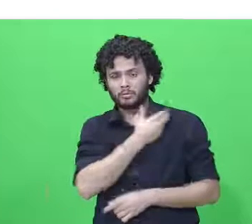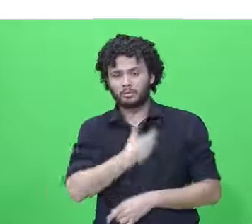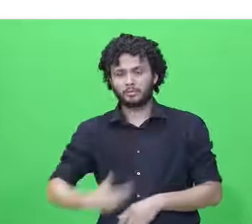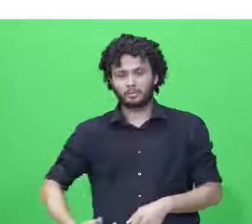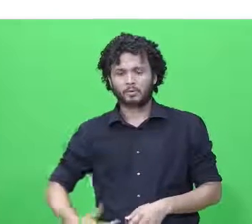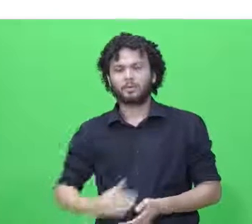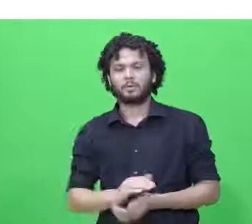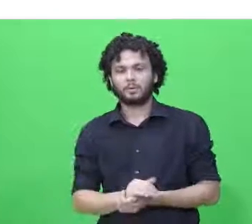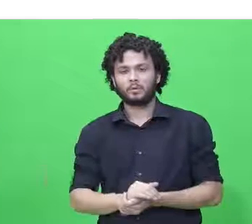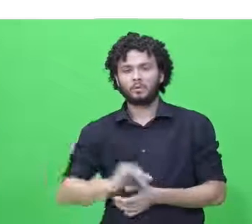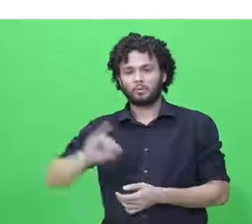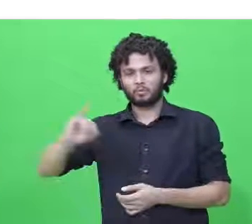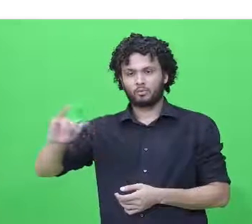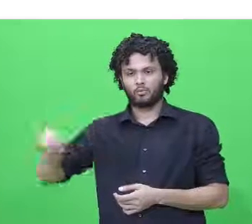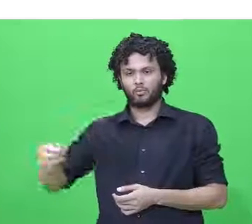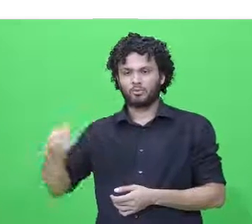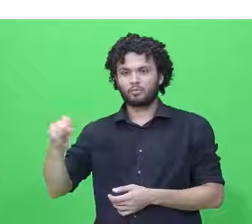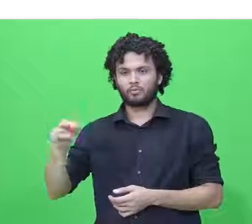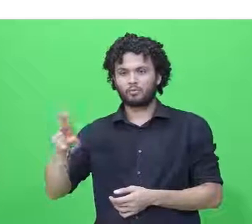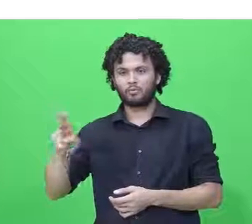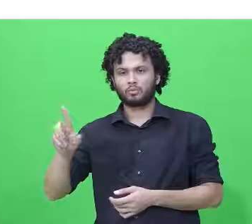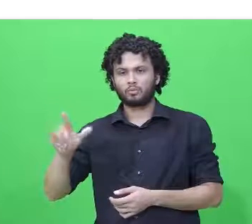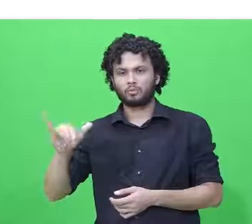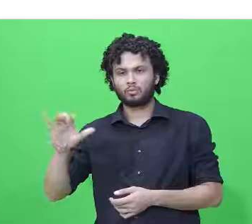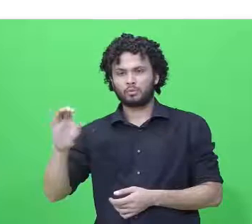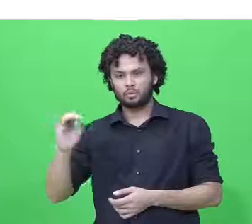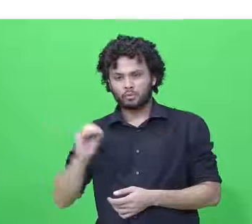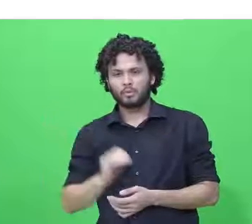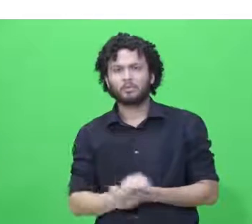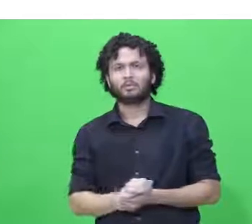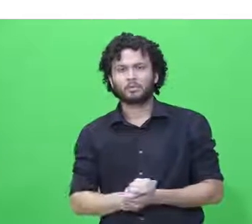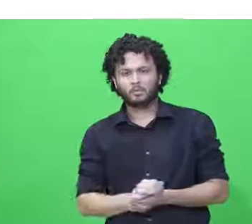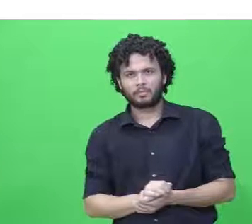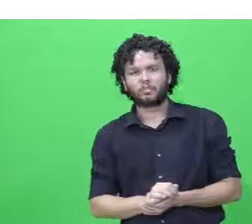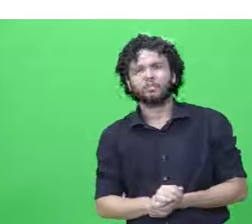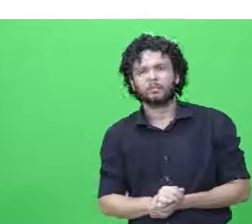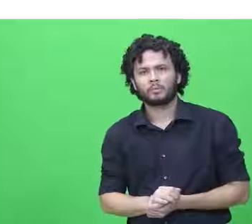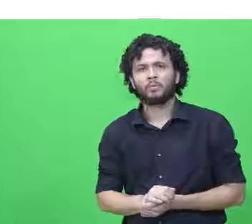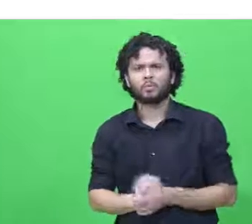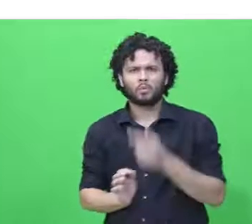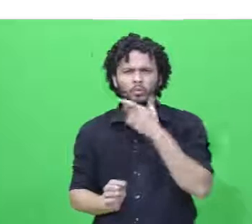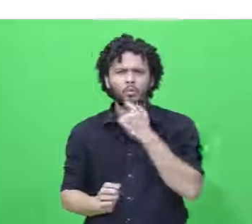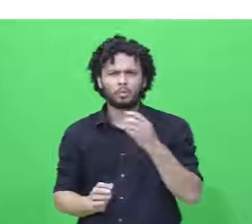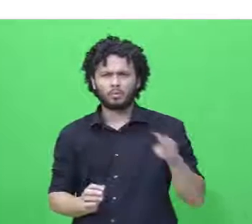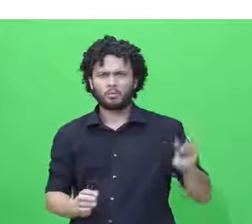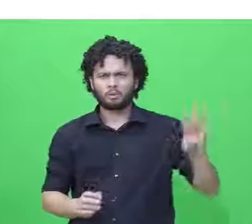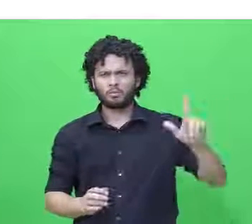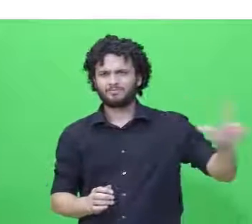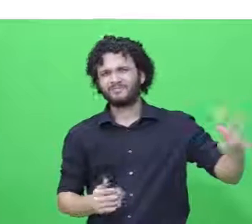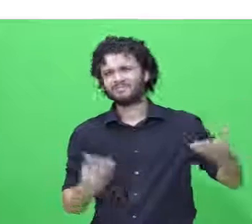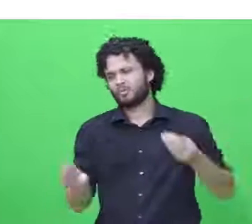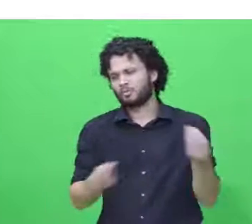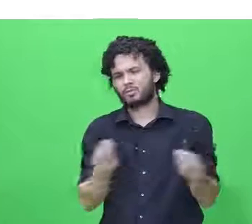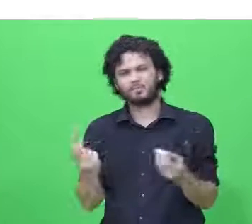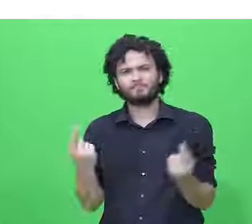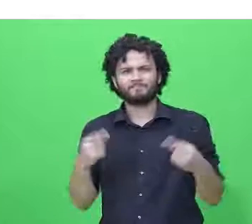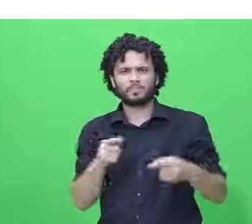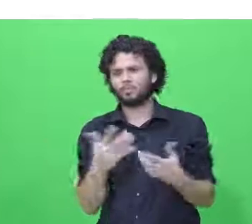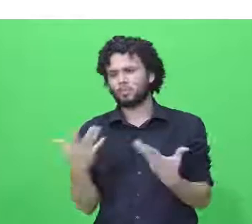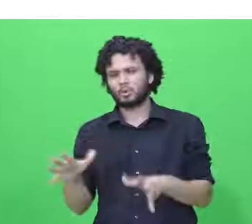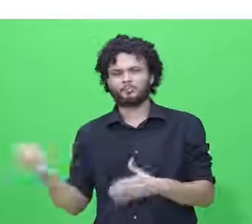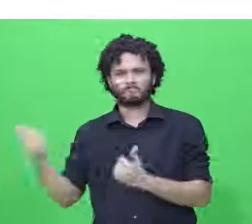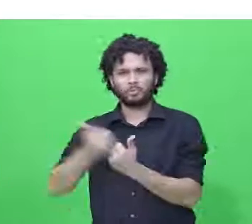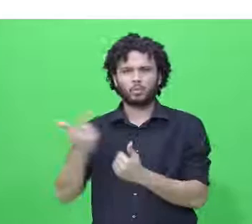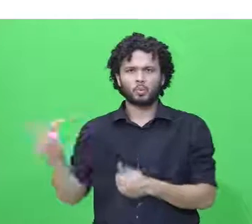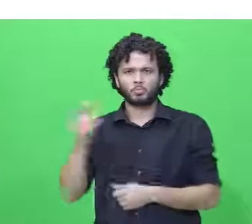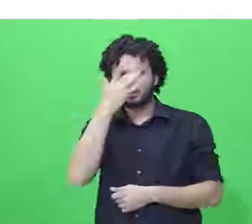é, então, Júlio Prestes. Né? Como eu falei para vocês, a fraude e a violência, então, Washington Luiz se utiliza disso para eleger Júlio